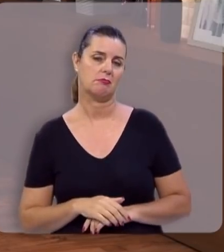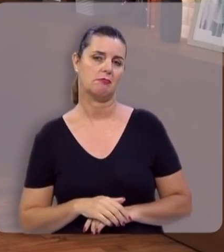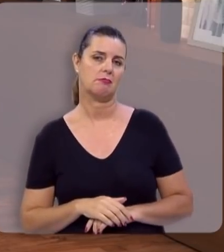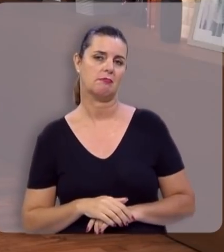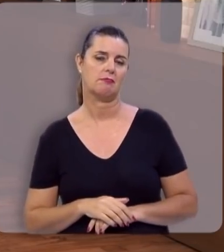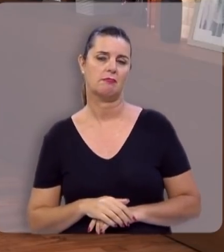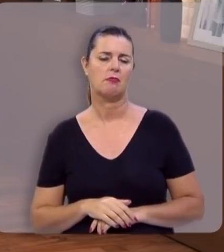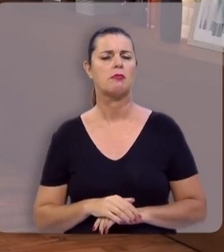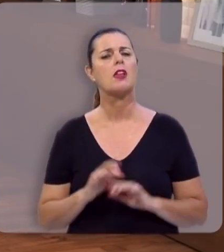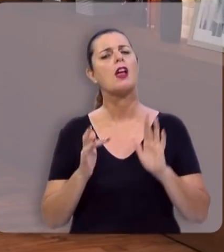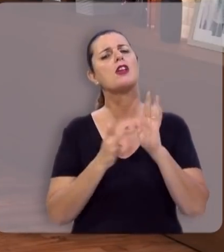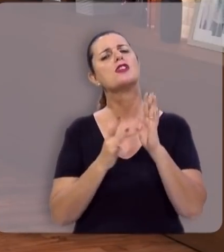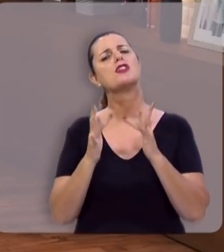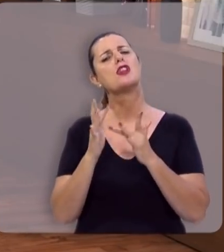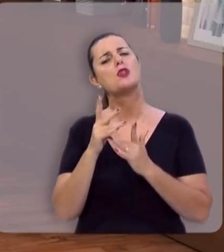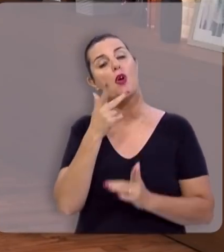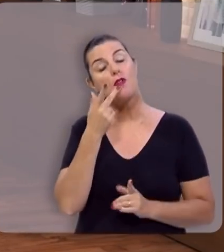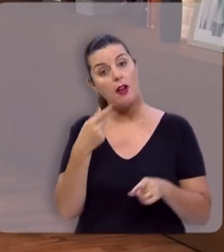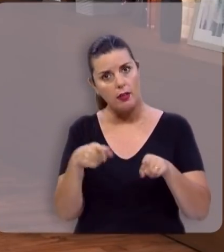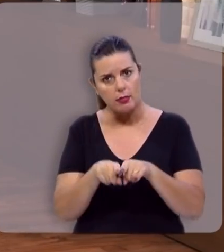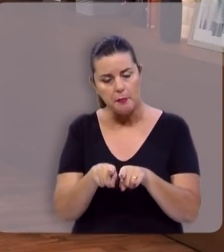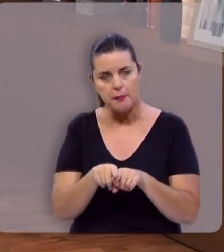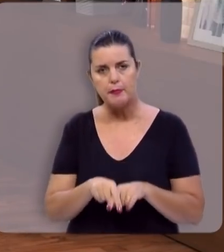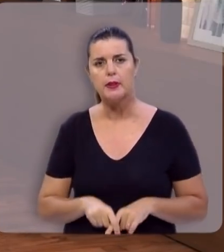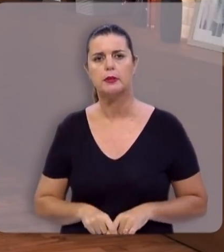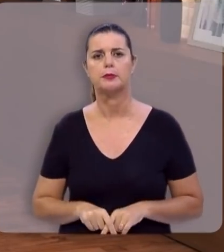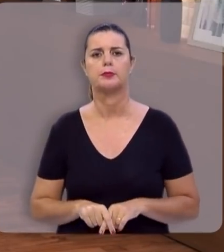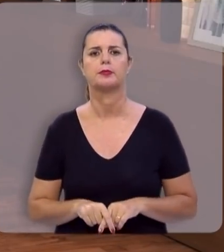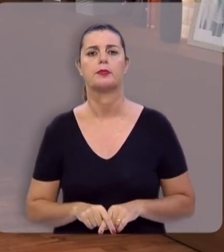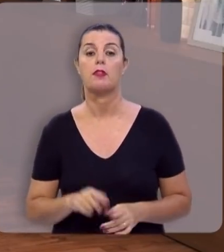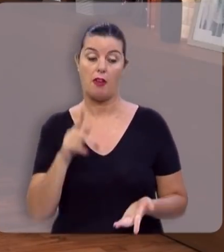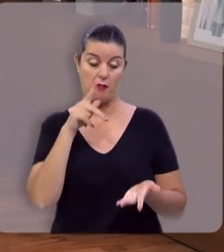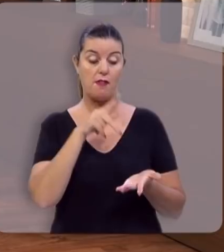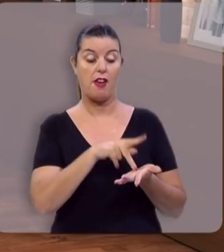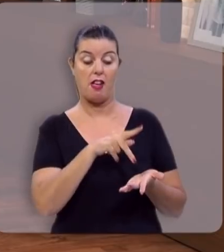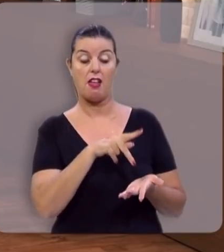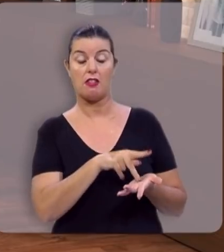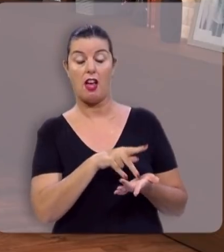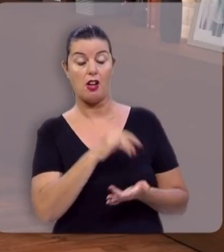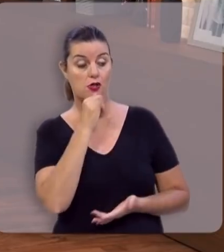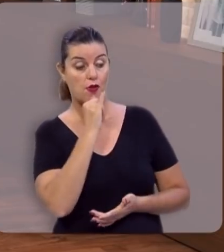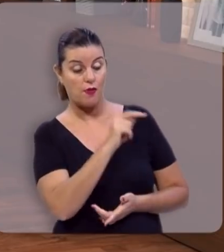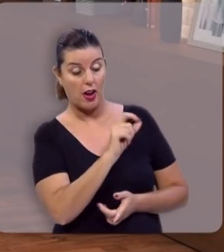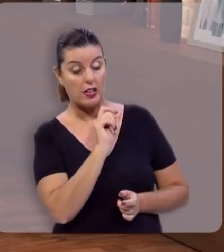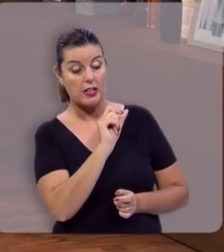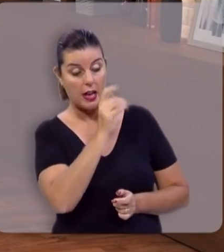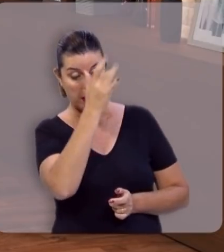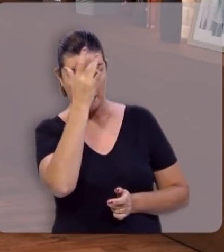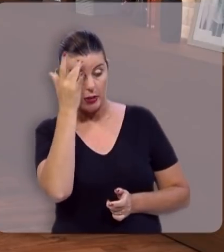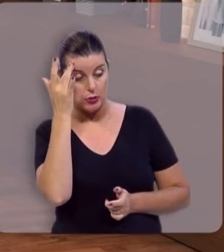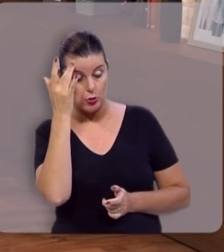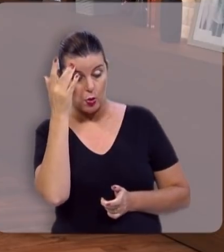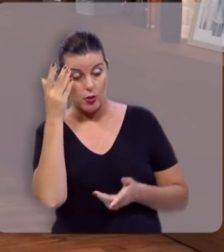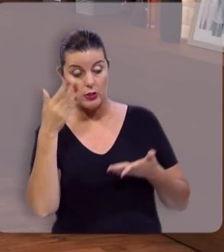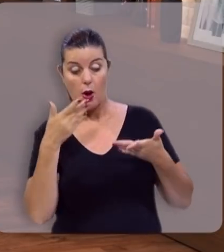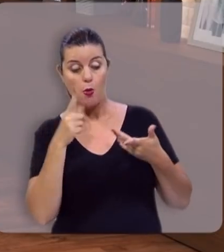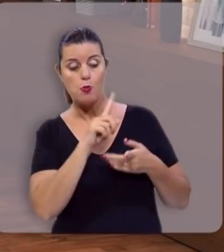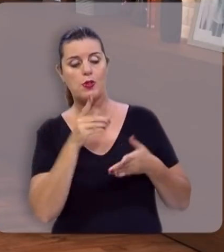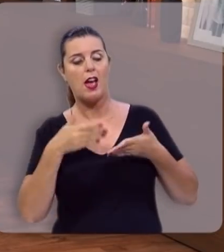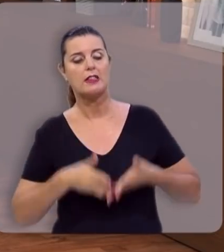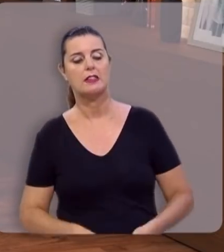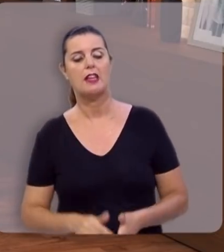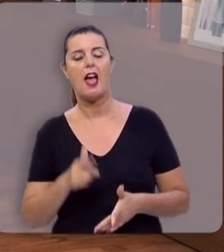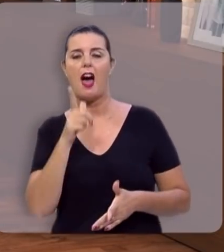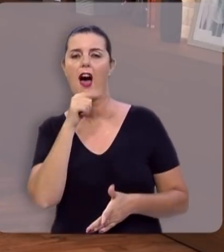E Jesus vai além e diz o seguinte: em verdade te digo, quem não nascer da água e do Espírito não pode entrar